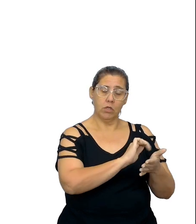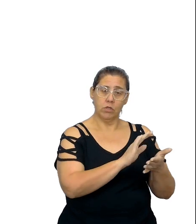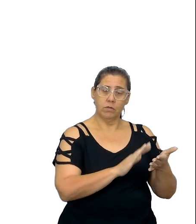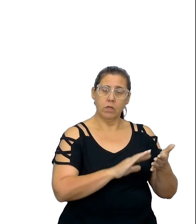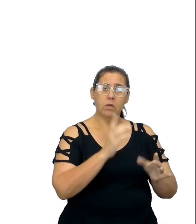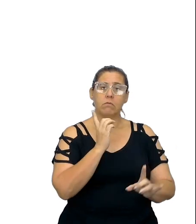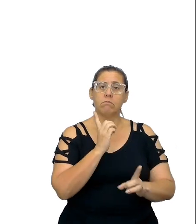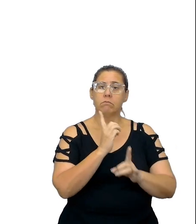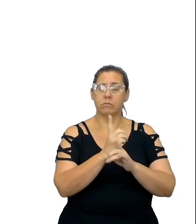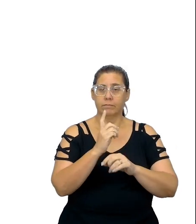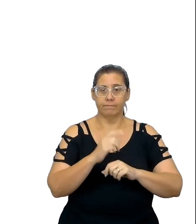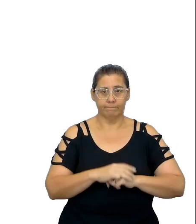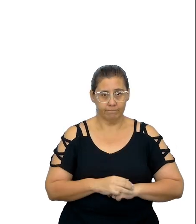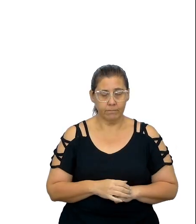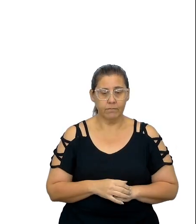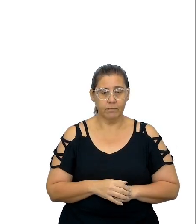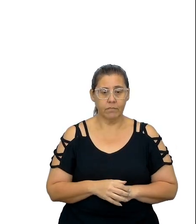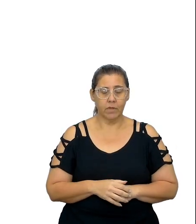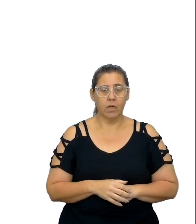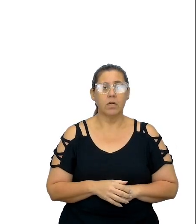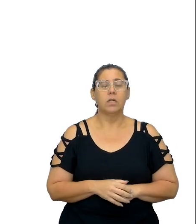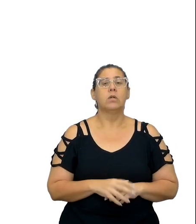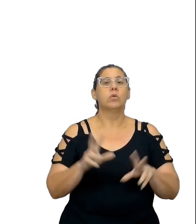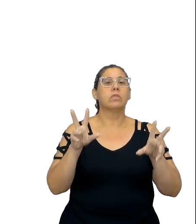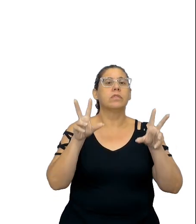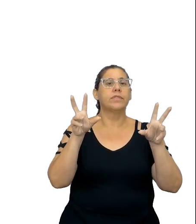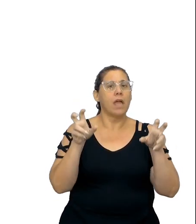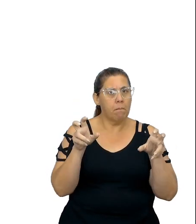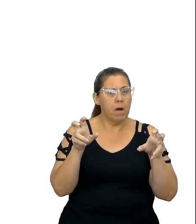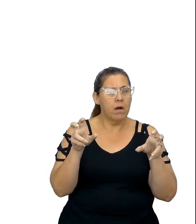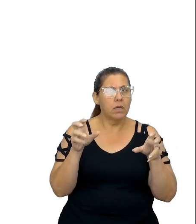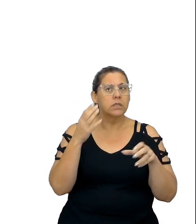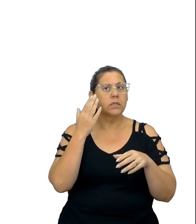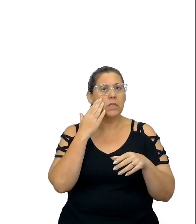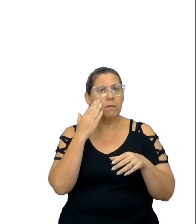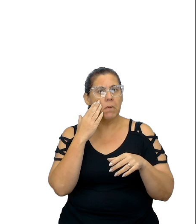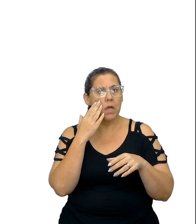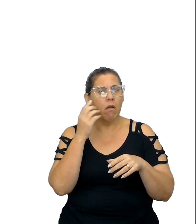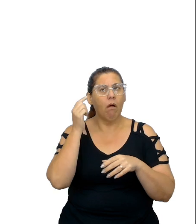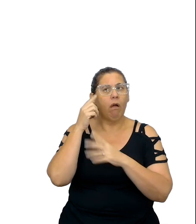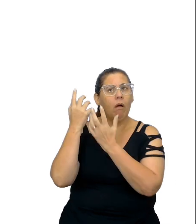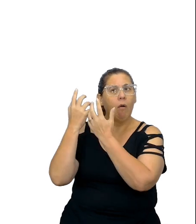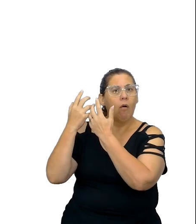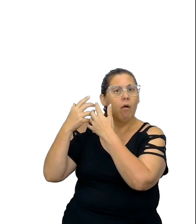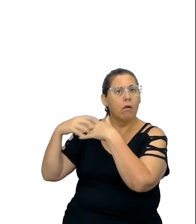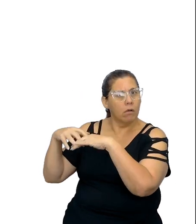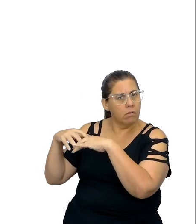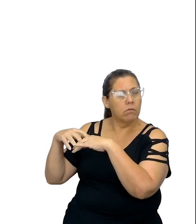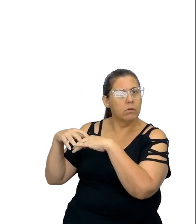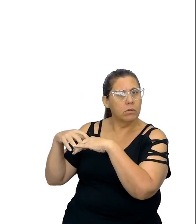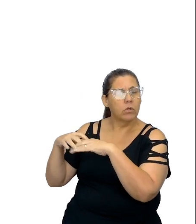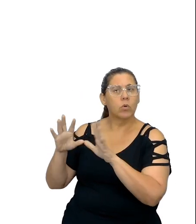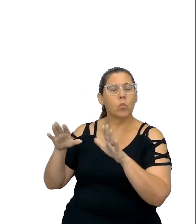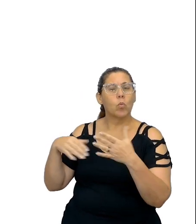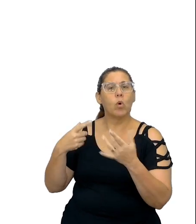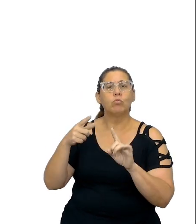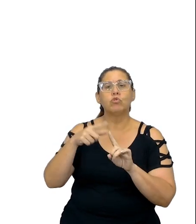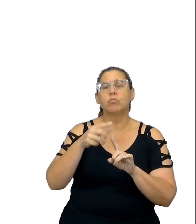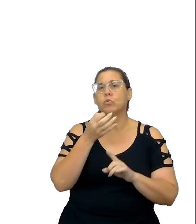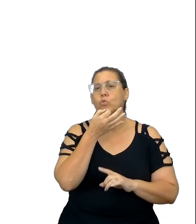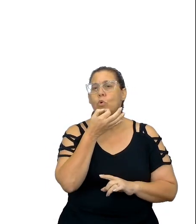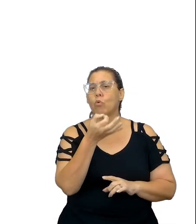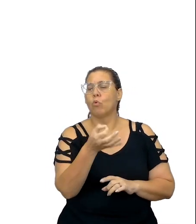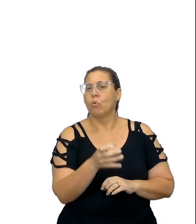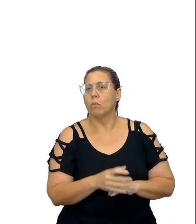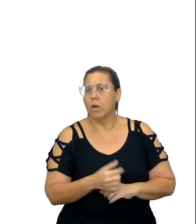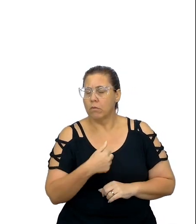que façam com que ele identifique pelo menos o tema, que ele saiba refletir sobre os tipos de argumentos, né? Então,